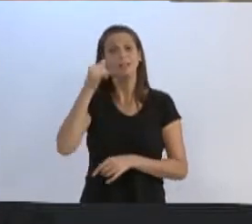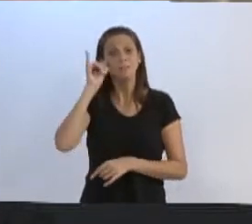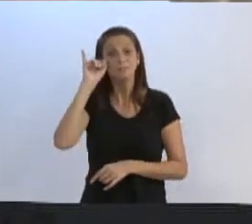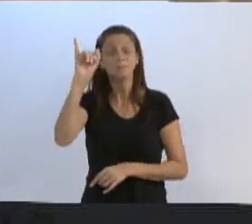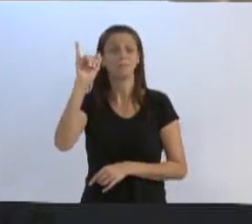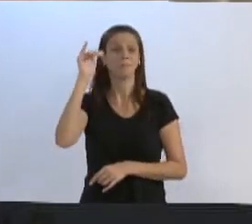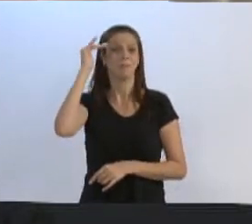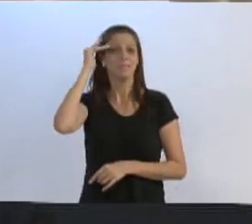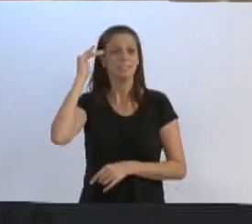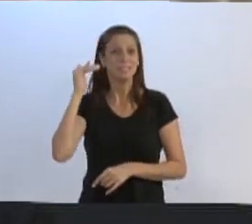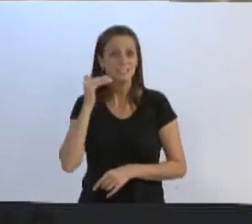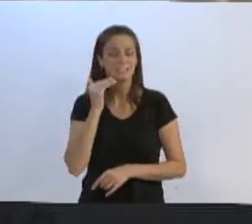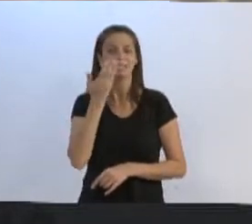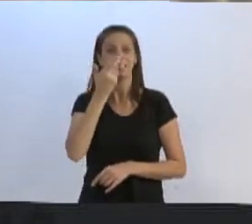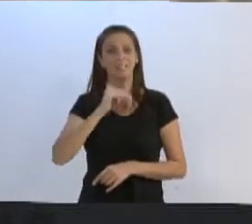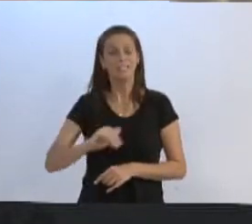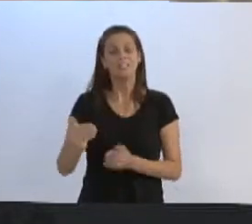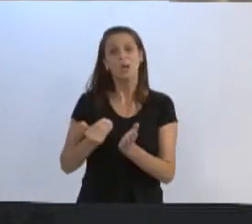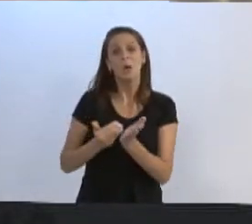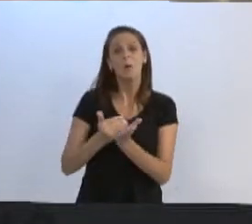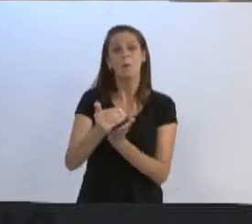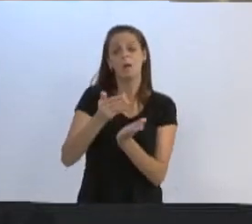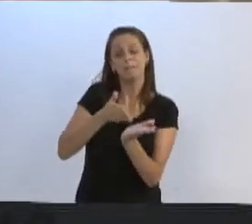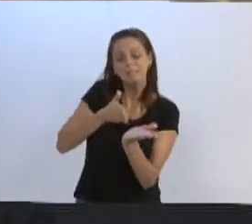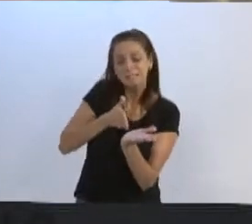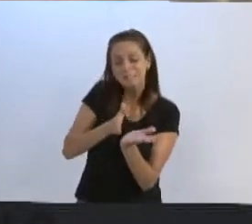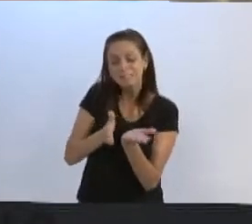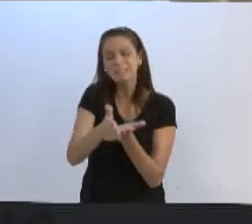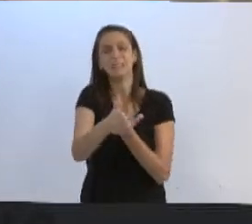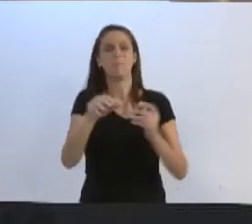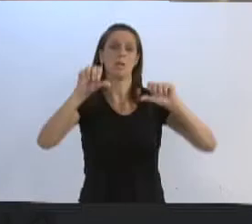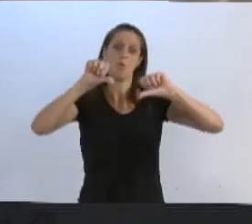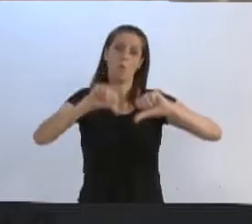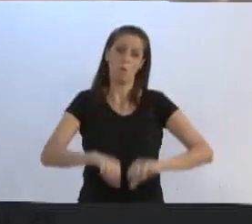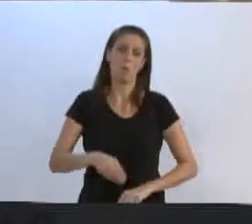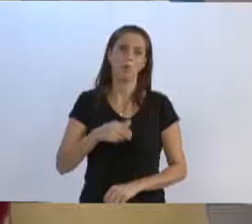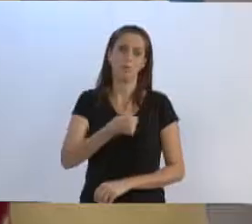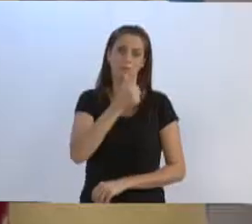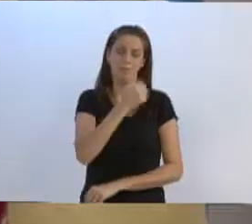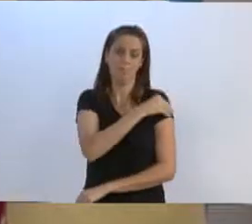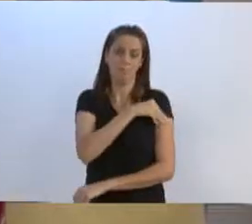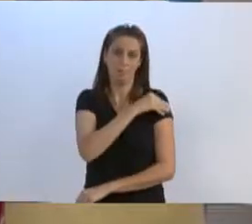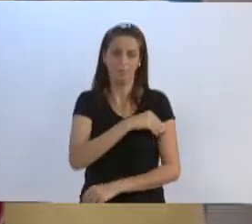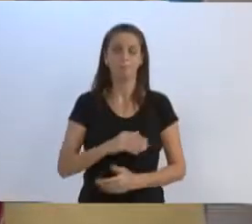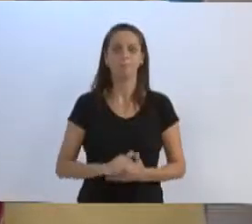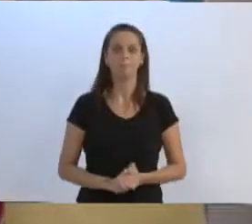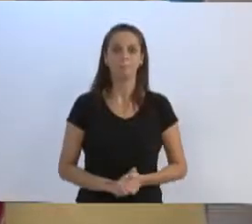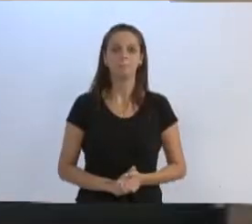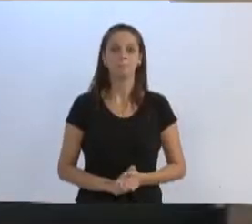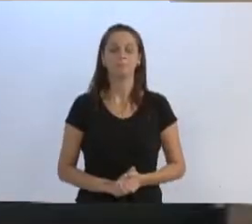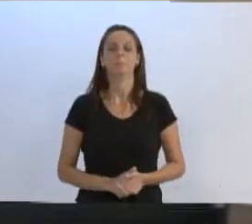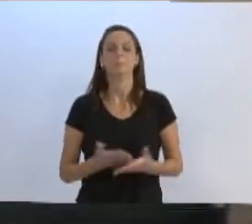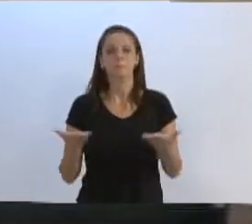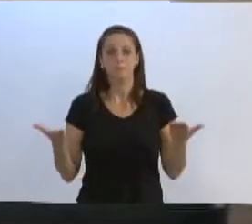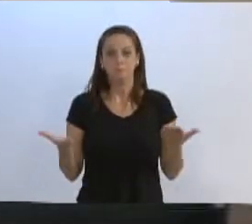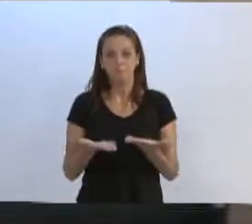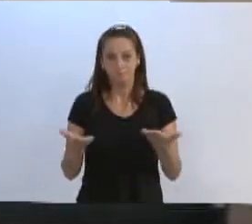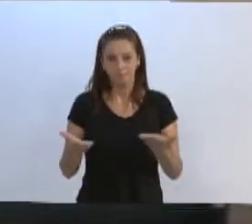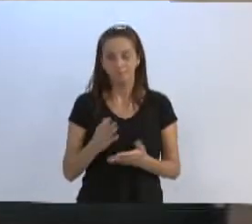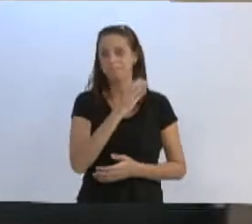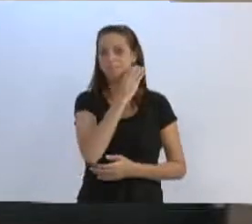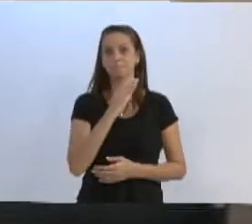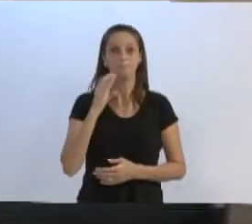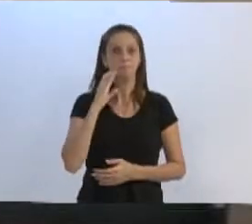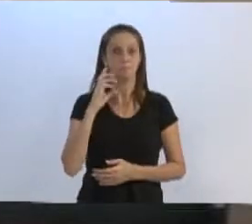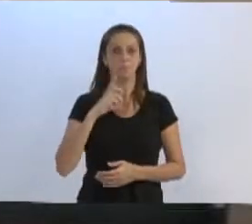e cidadãos, de um modo geral, entrem por esse submundo. Muito obrigado. Vereador Cézar Cim, já recompõe aí mais 1 minuto e 30 em